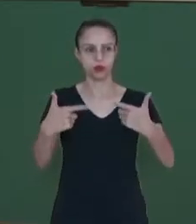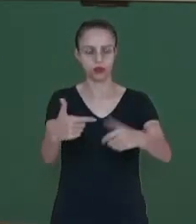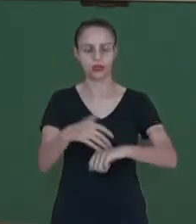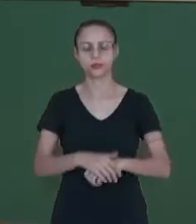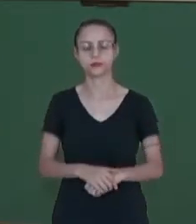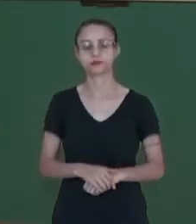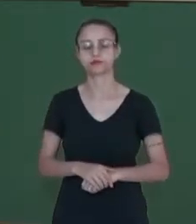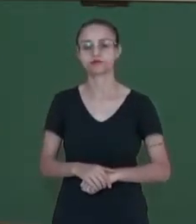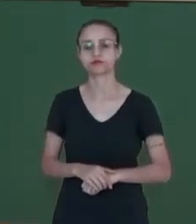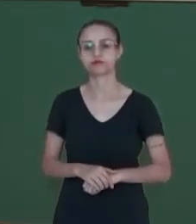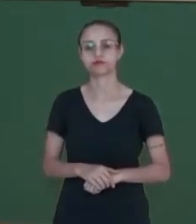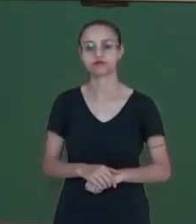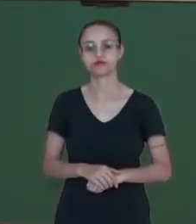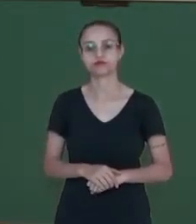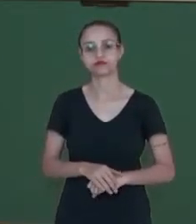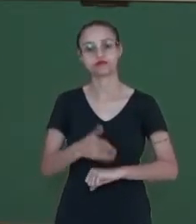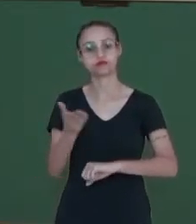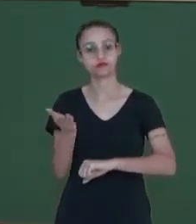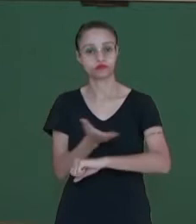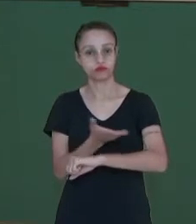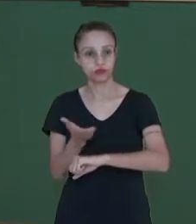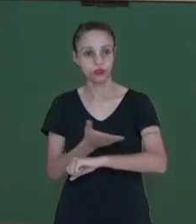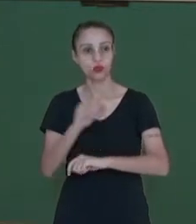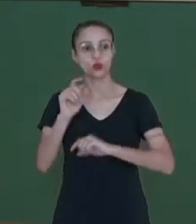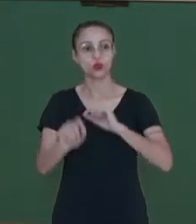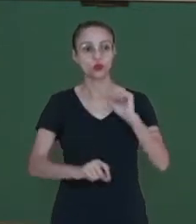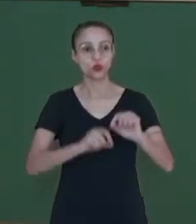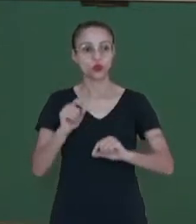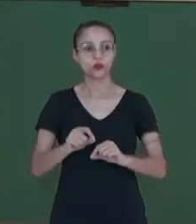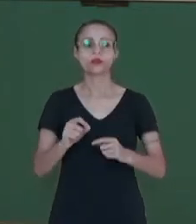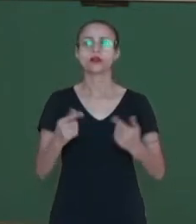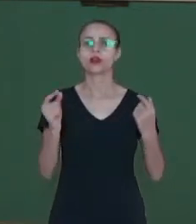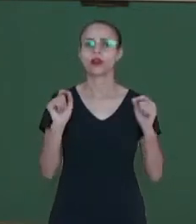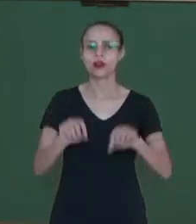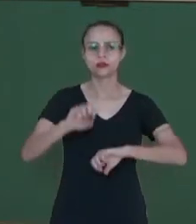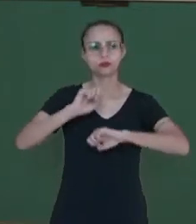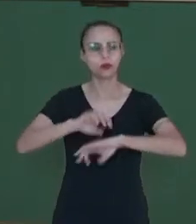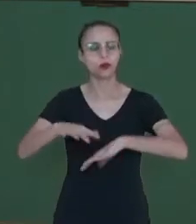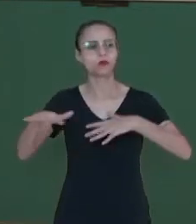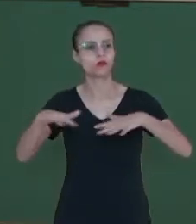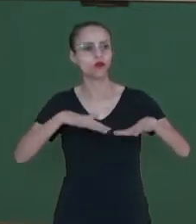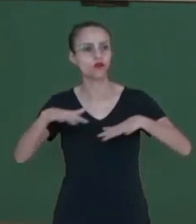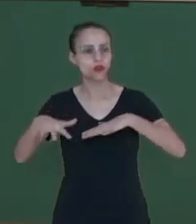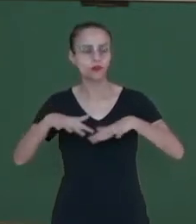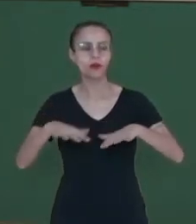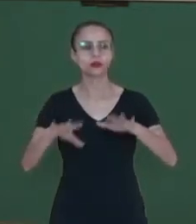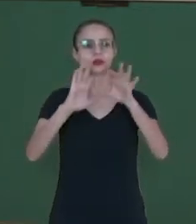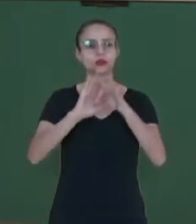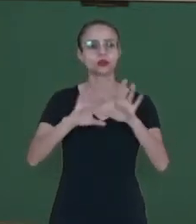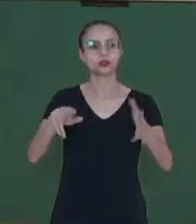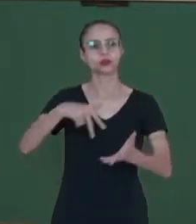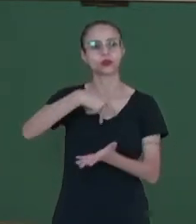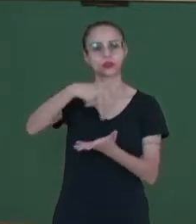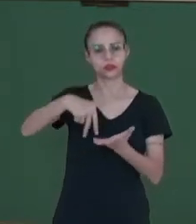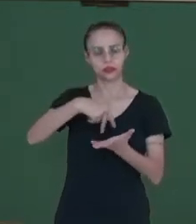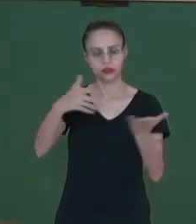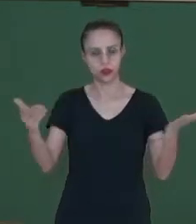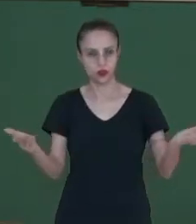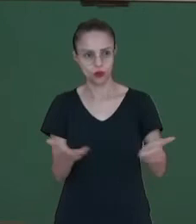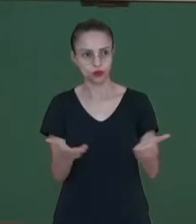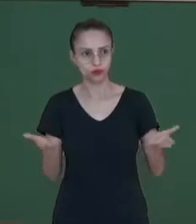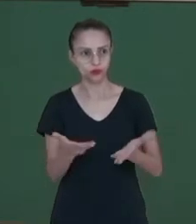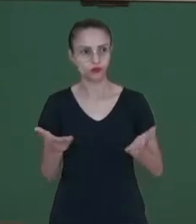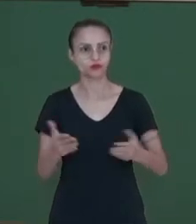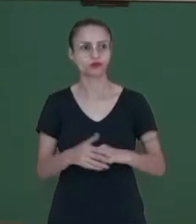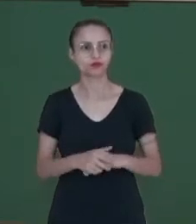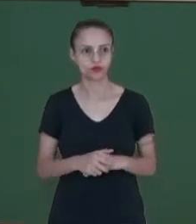Idade Moderna, a gente tinha educação, movimentos acrobáticos livres, atletismo e danças modernas. Então, na Idade Média já